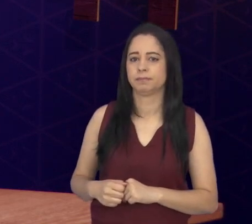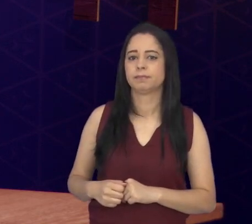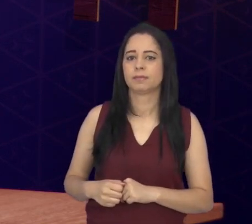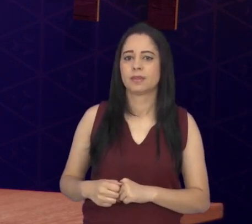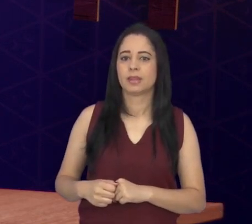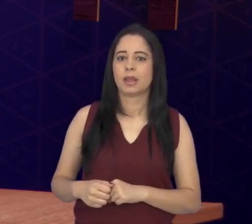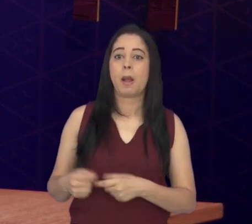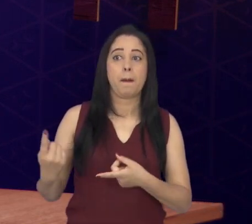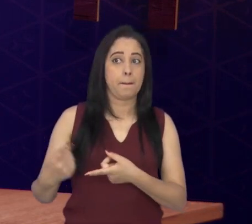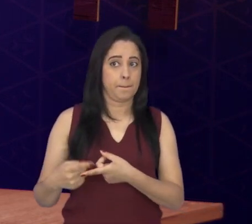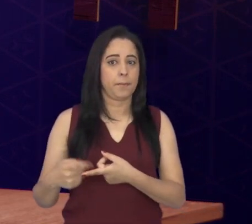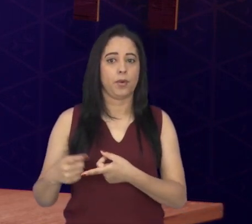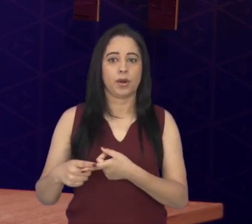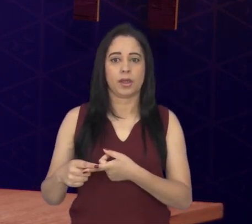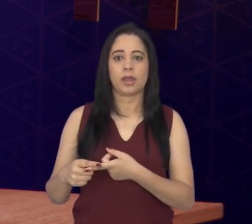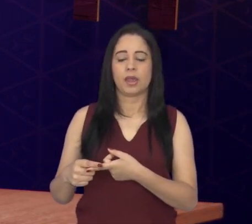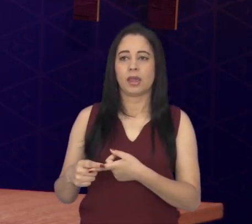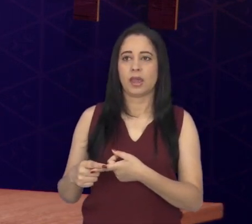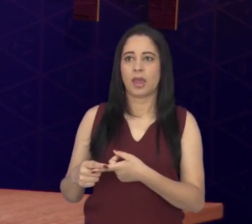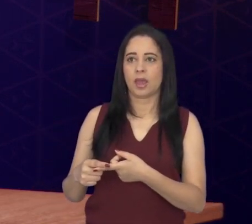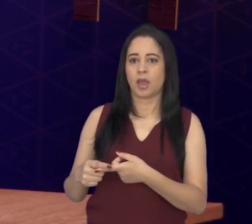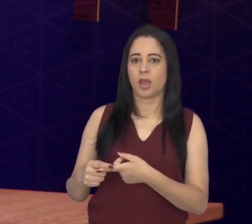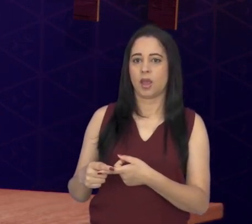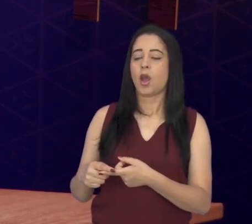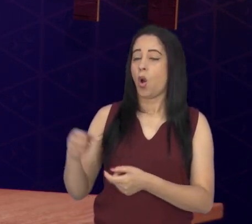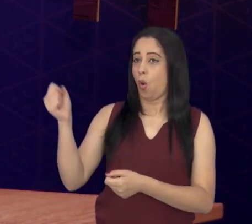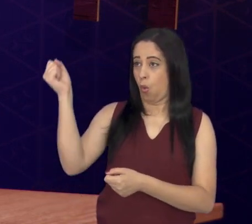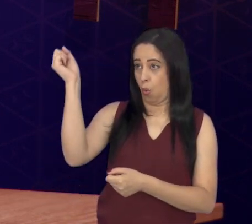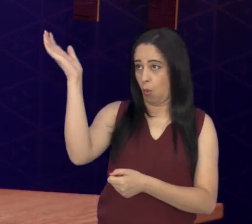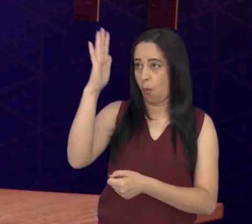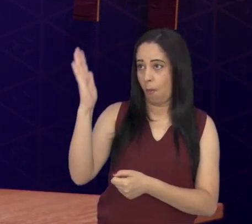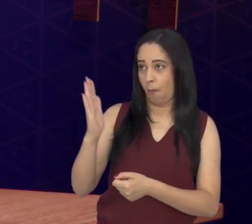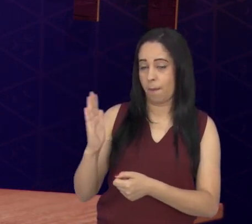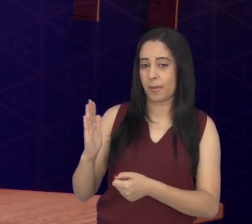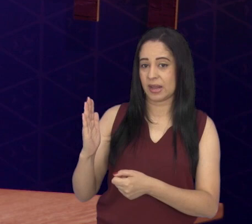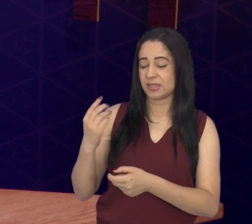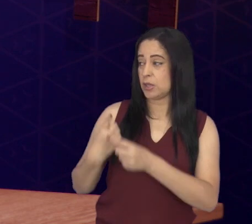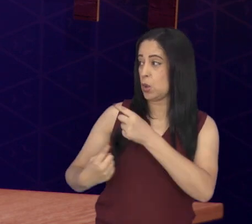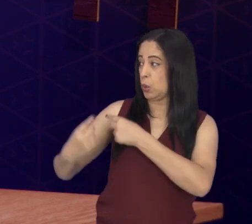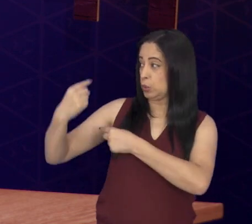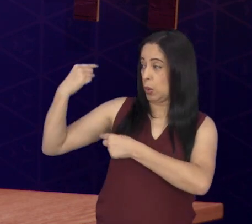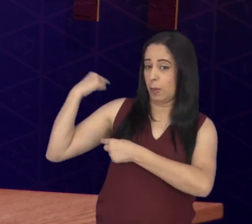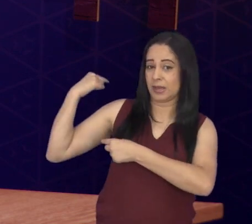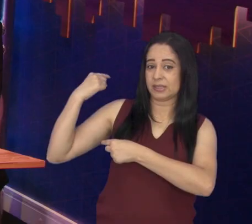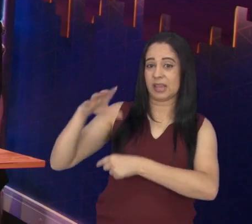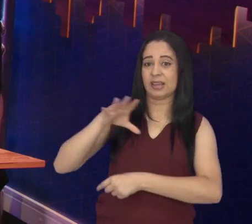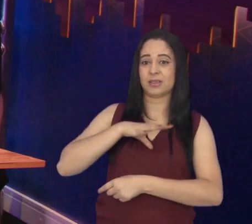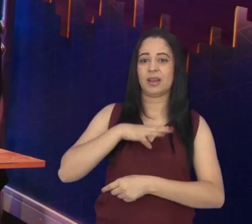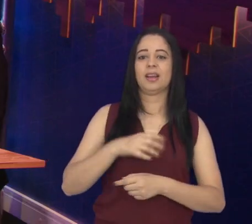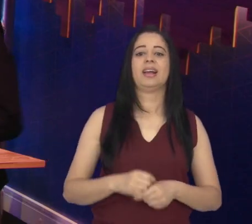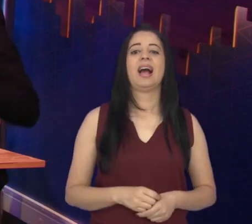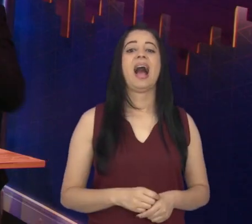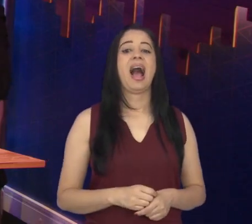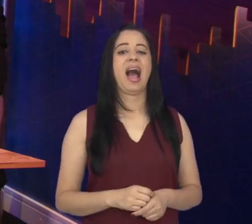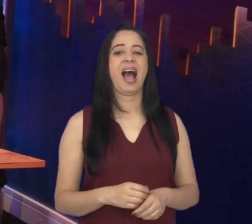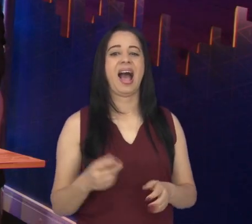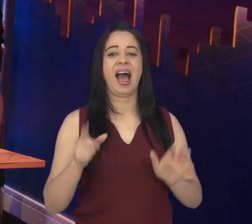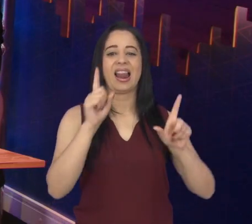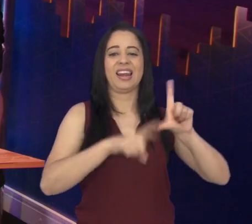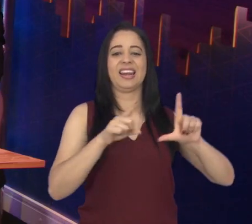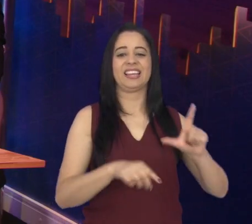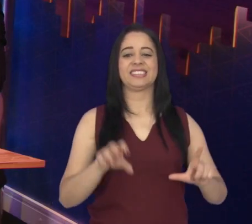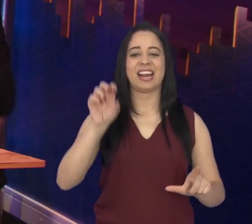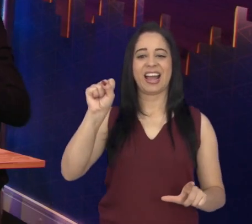são colônias. A gente é um país colonial, né? A gente foi colonizado. O S é de África do Sul.